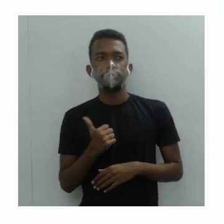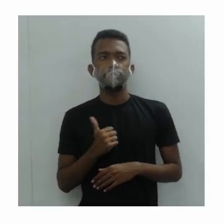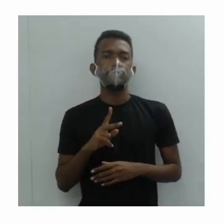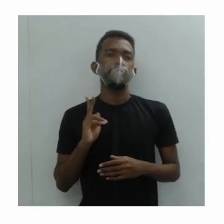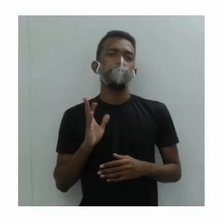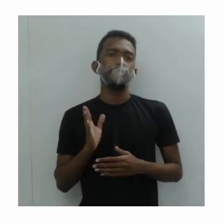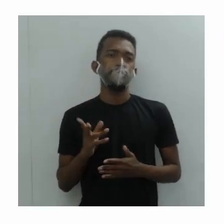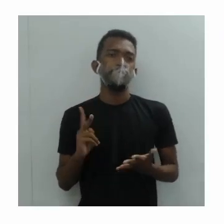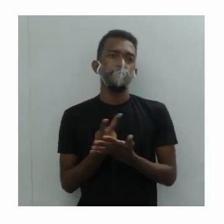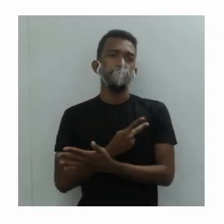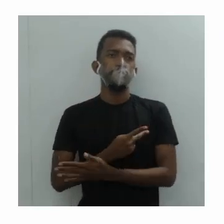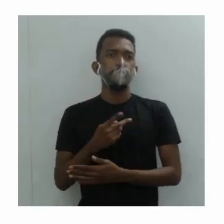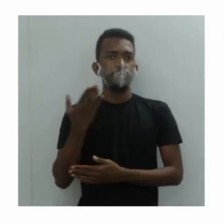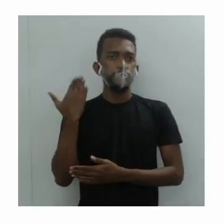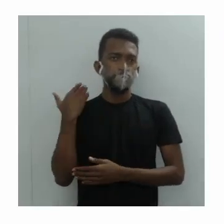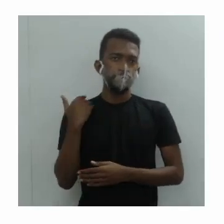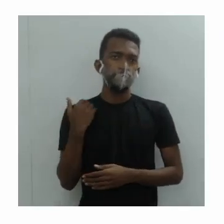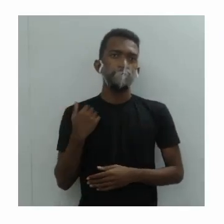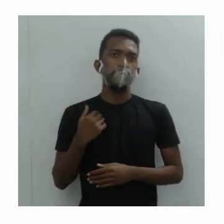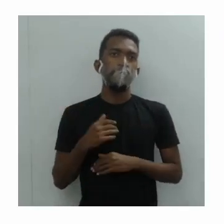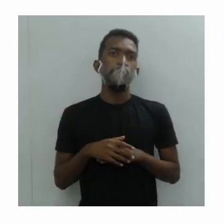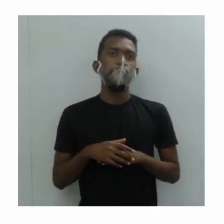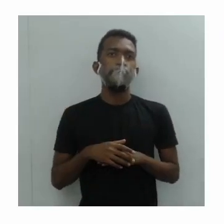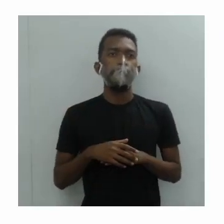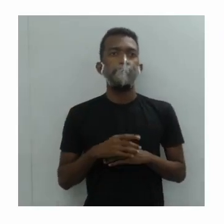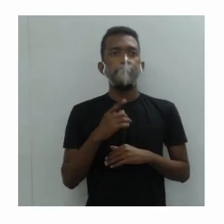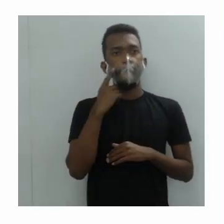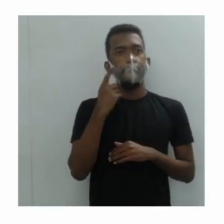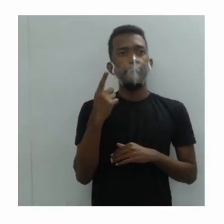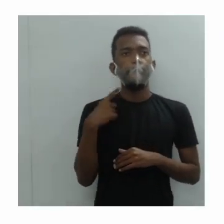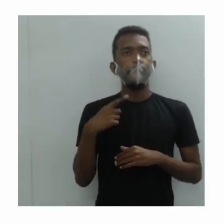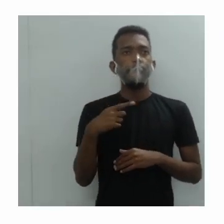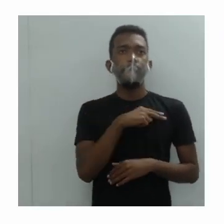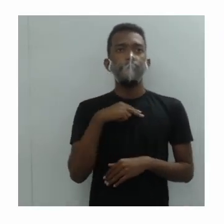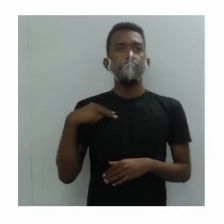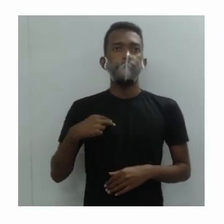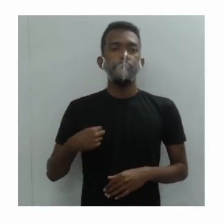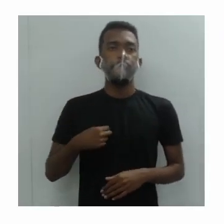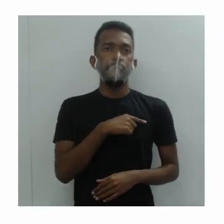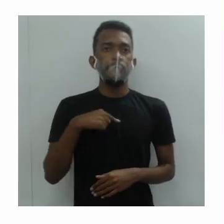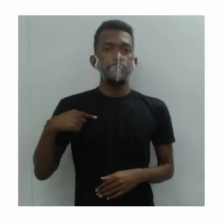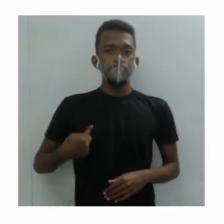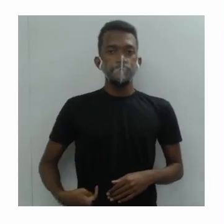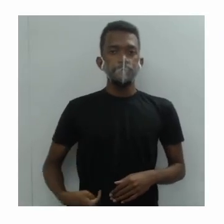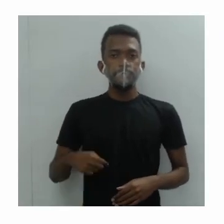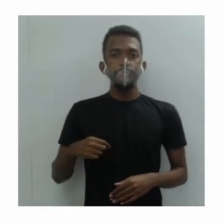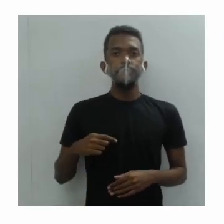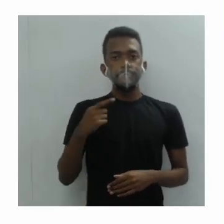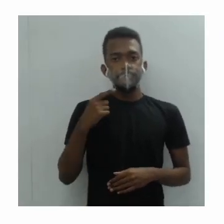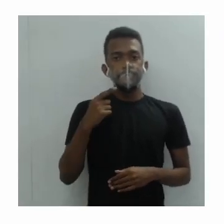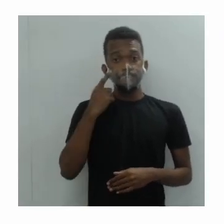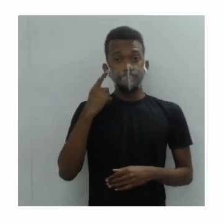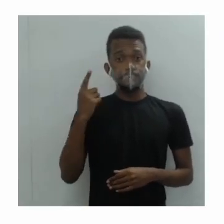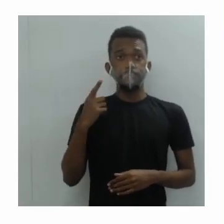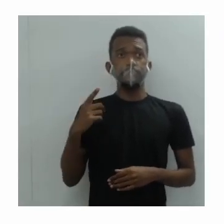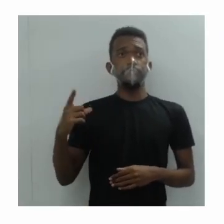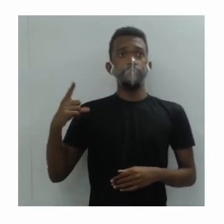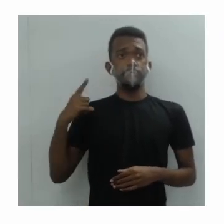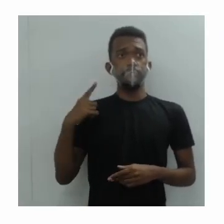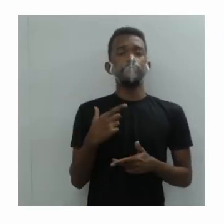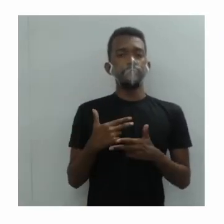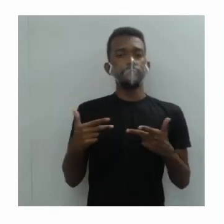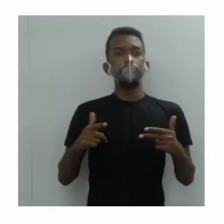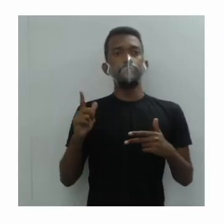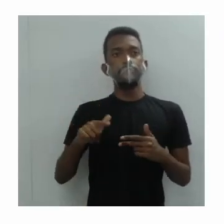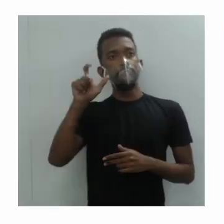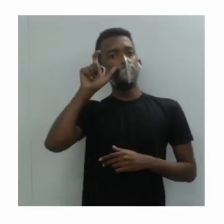desses dados que aparecem por aqui. Veja a China. Agora, tem uma coisa que é